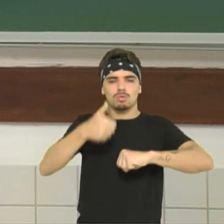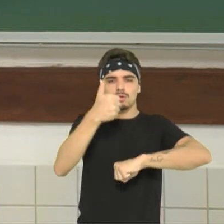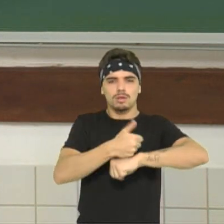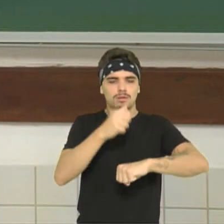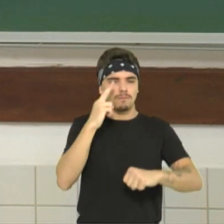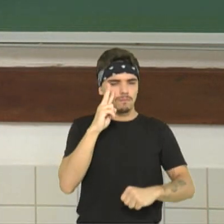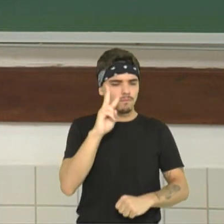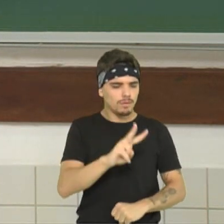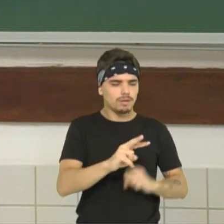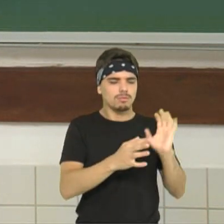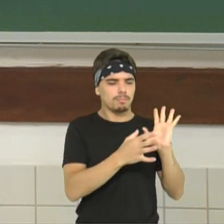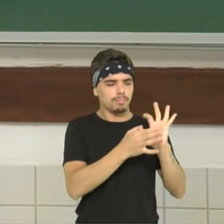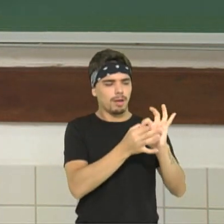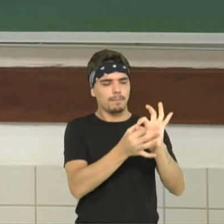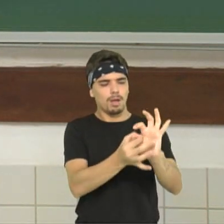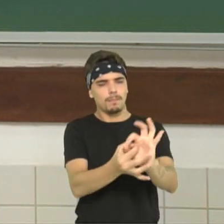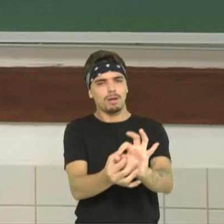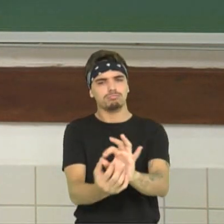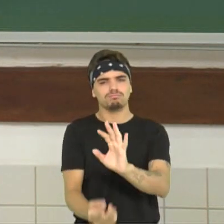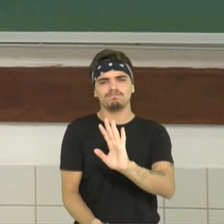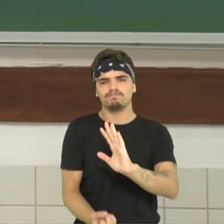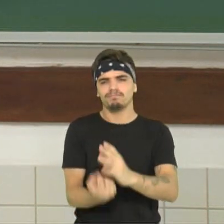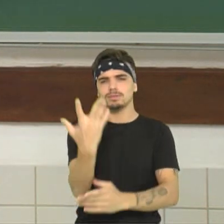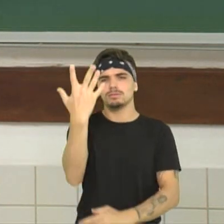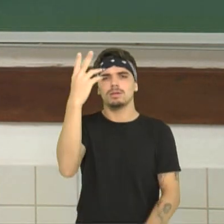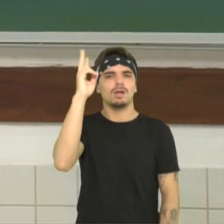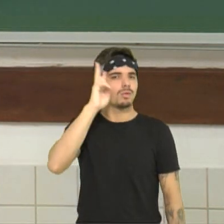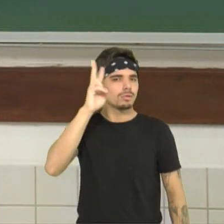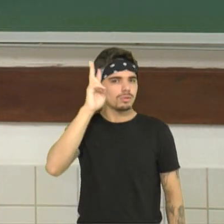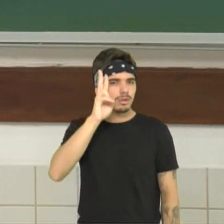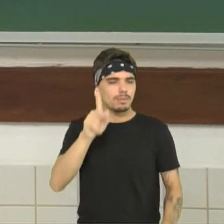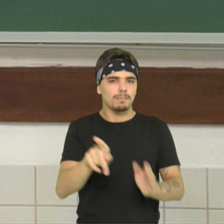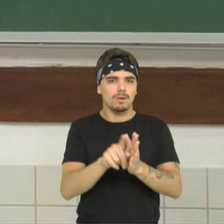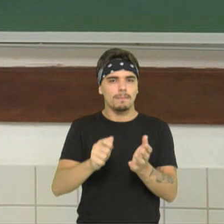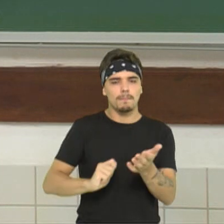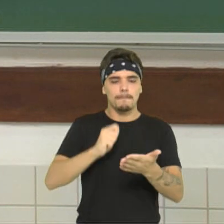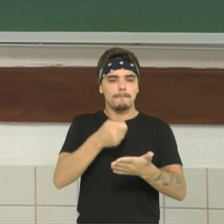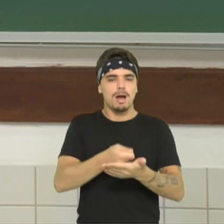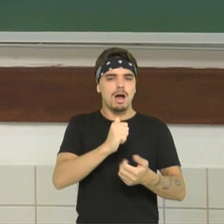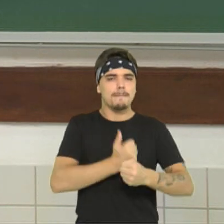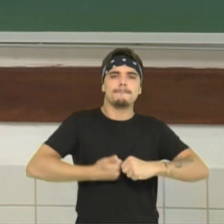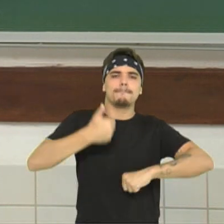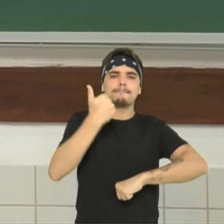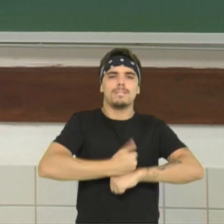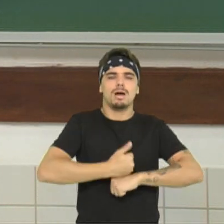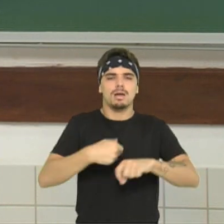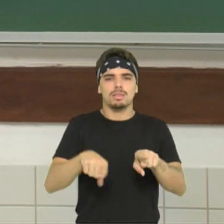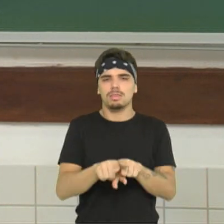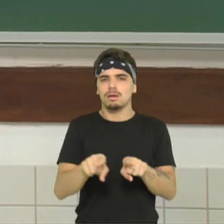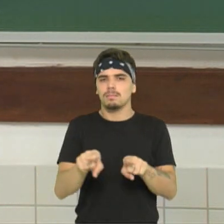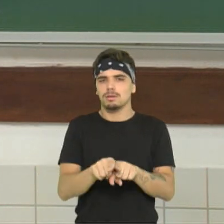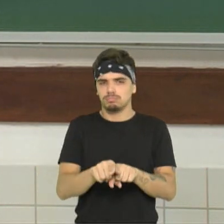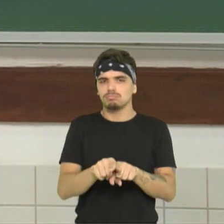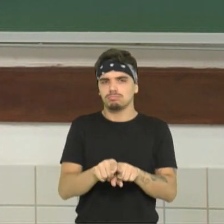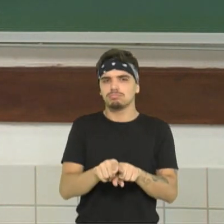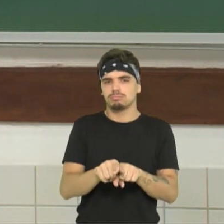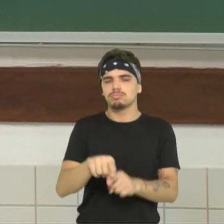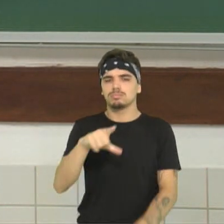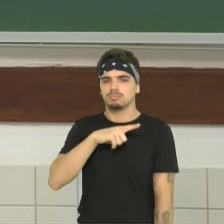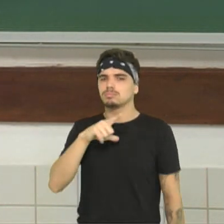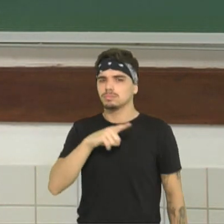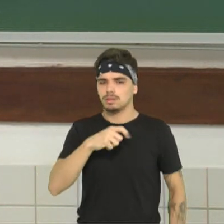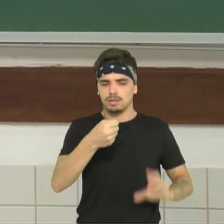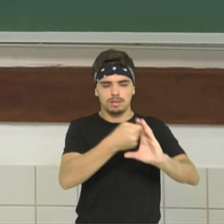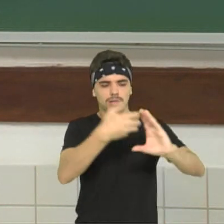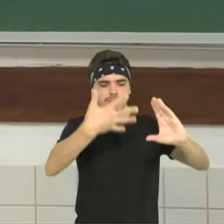contexto histórico do surgimento, do nascimento dos regimes totalitários e também características fundamentais